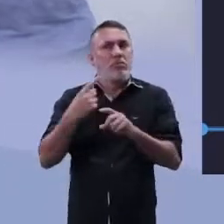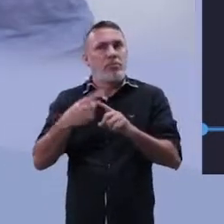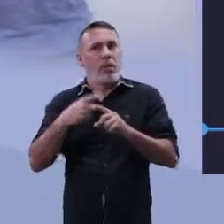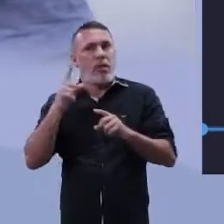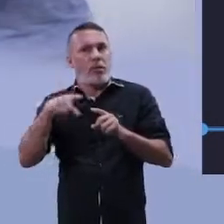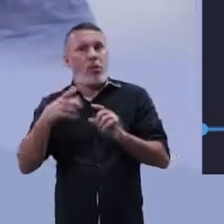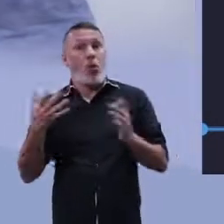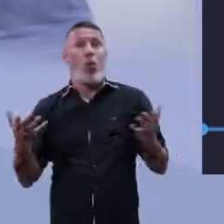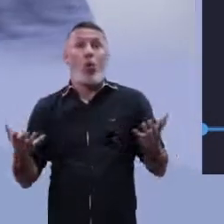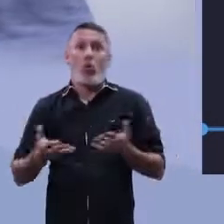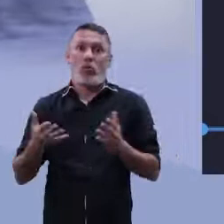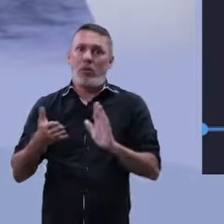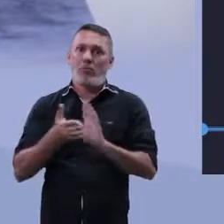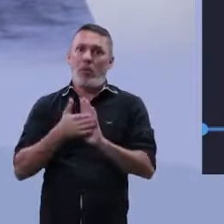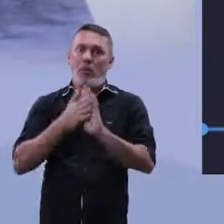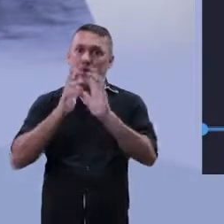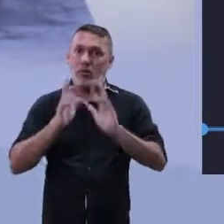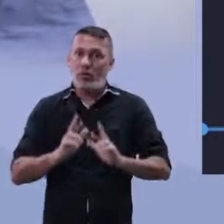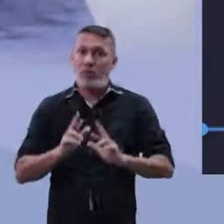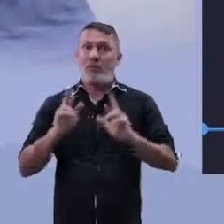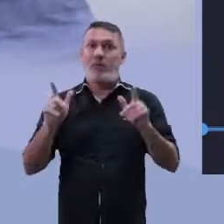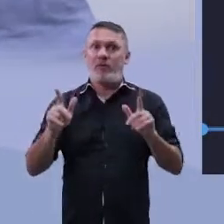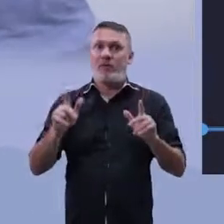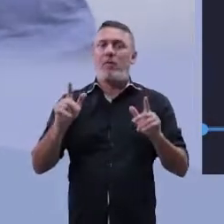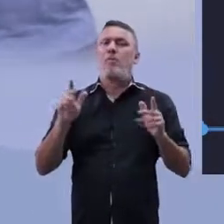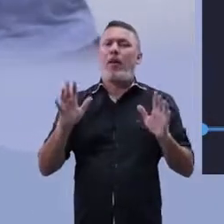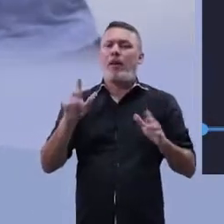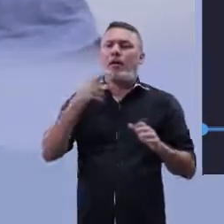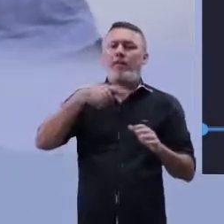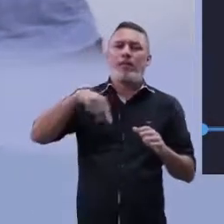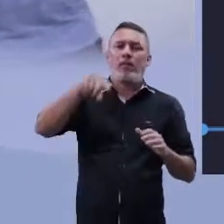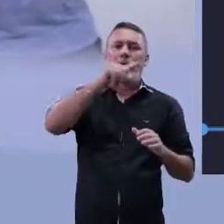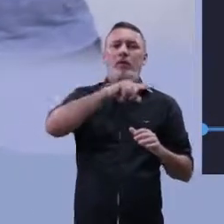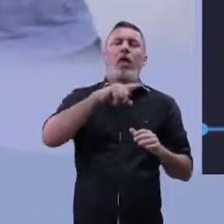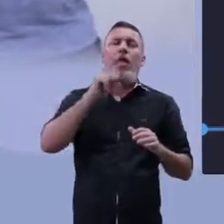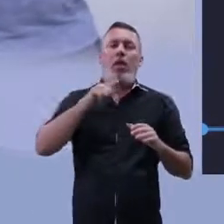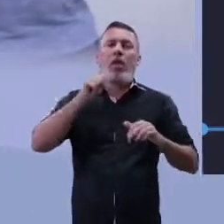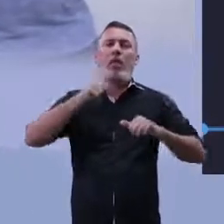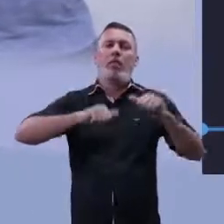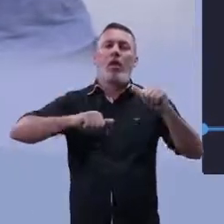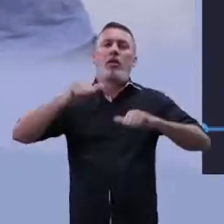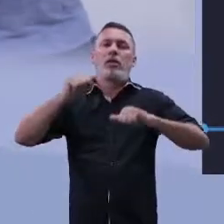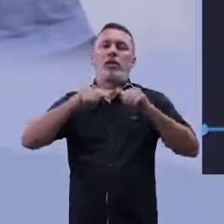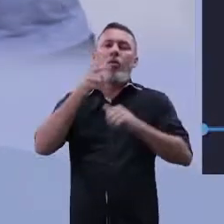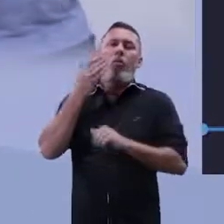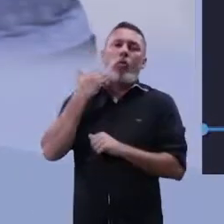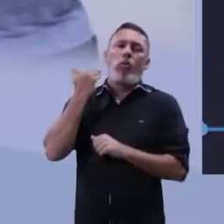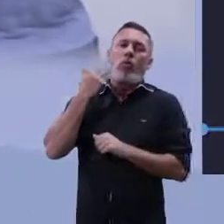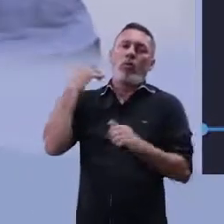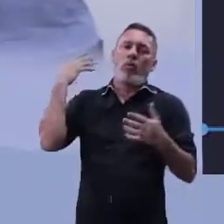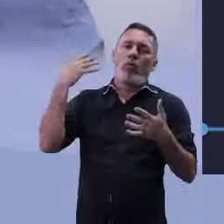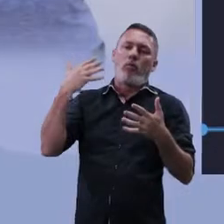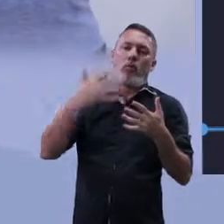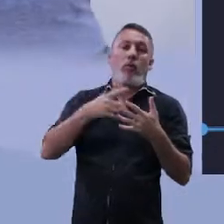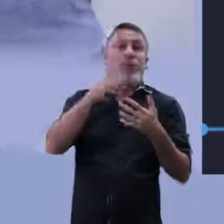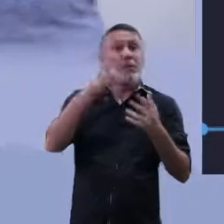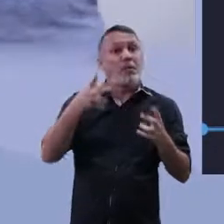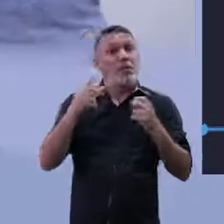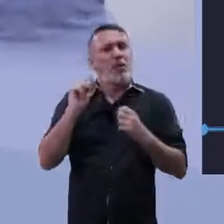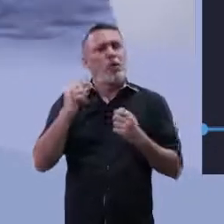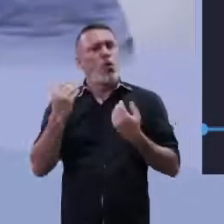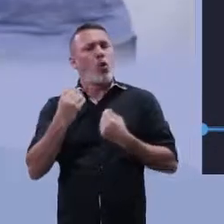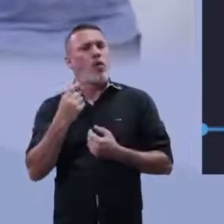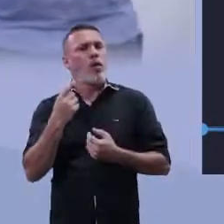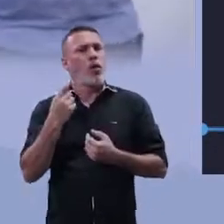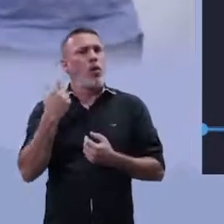daquilo que é a proposta atual. Mas a ideia aqui é que você vá analisando a forma como que o aluno